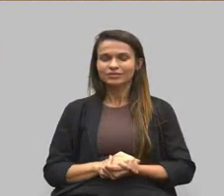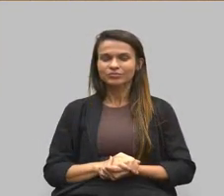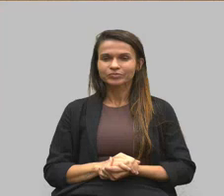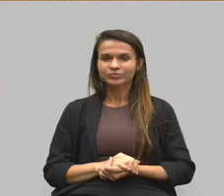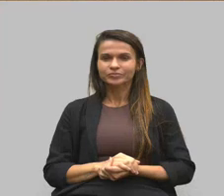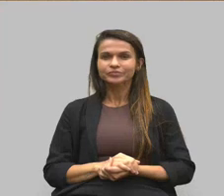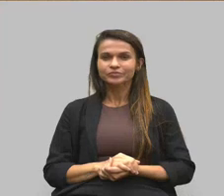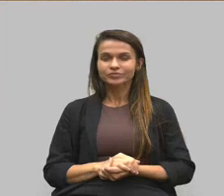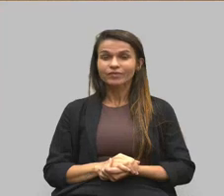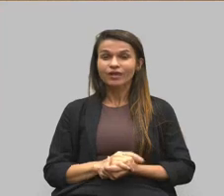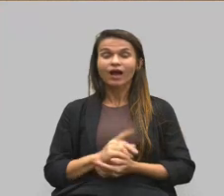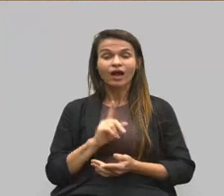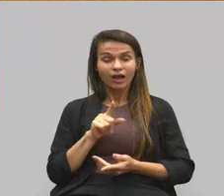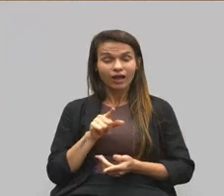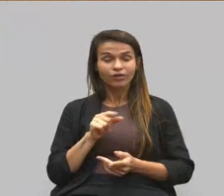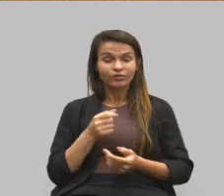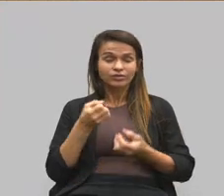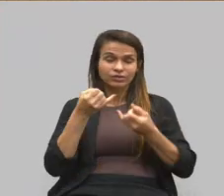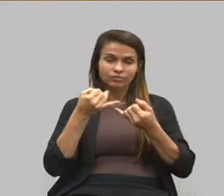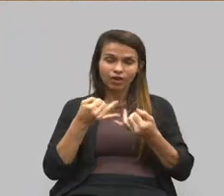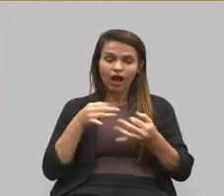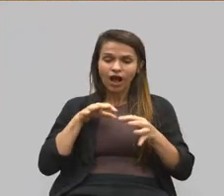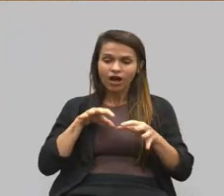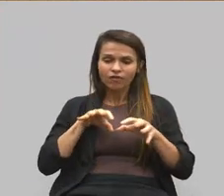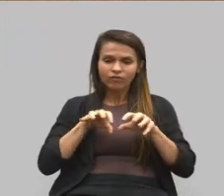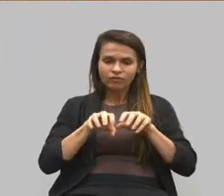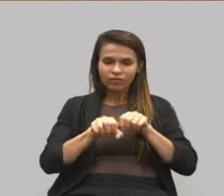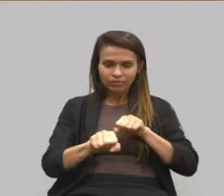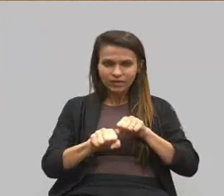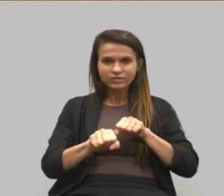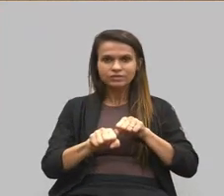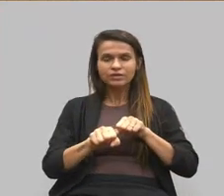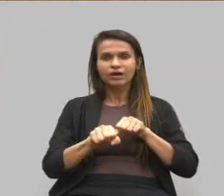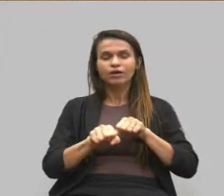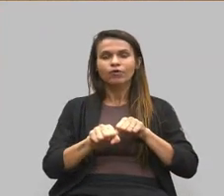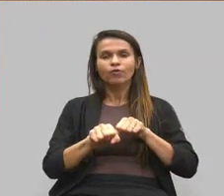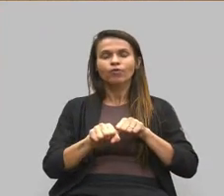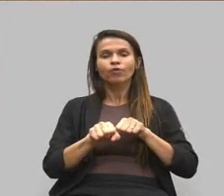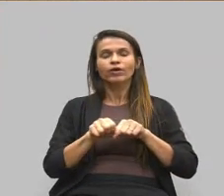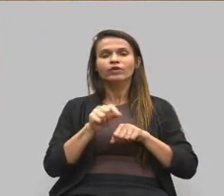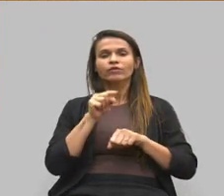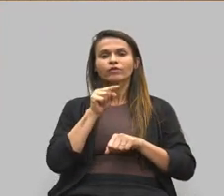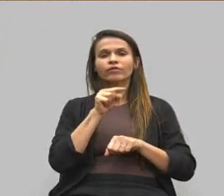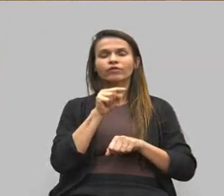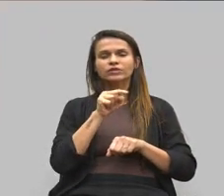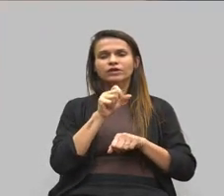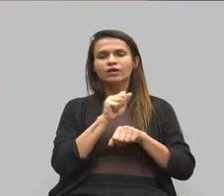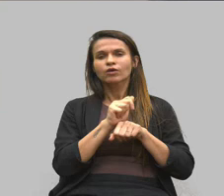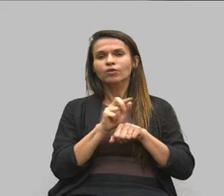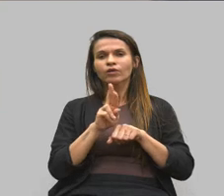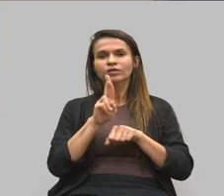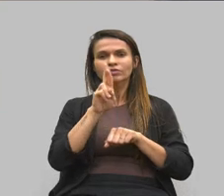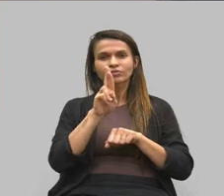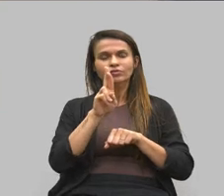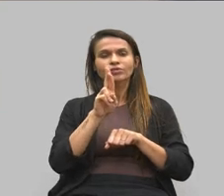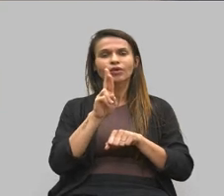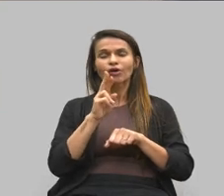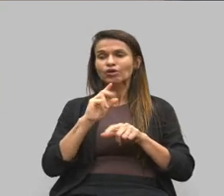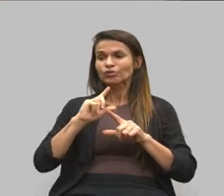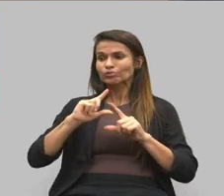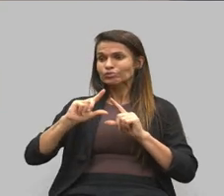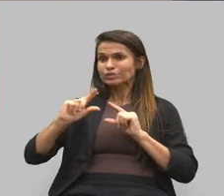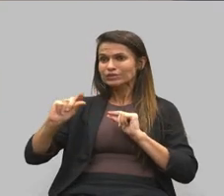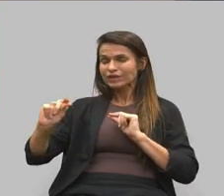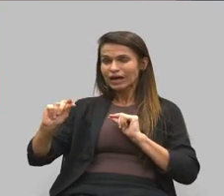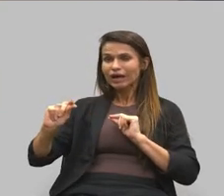e é o que você disse a formação lá na quando você se graduou você diz sair da graduação